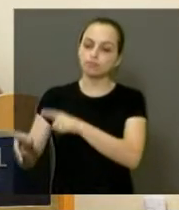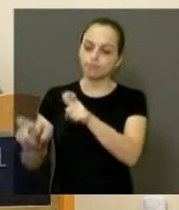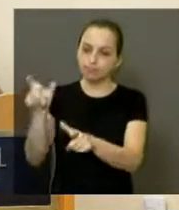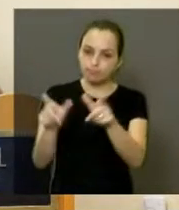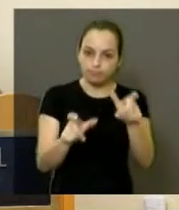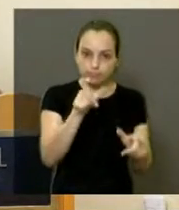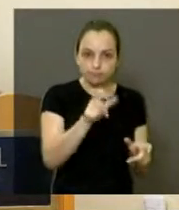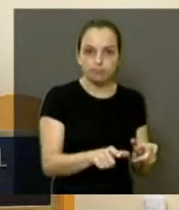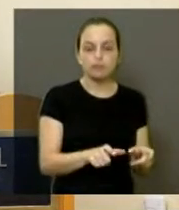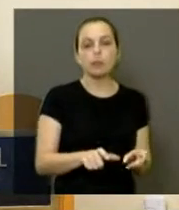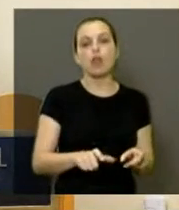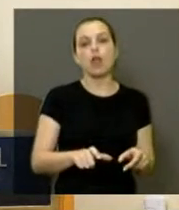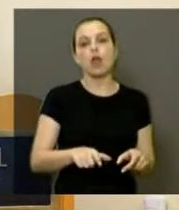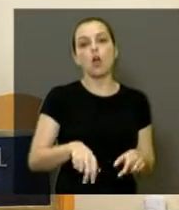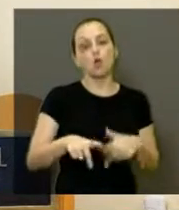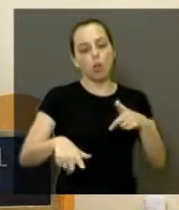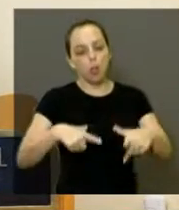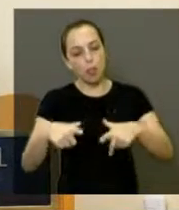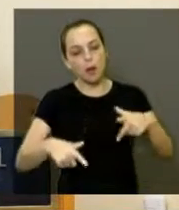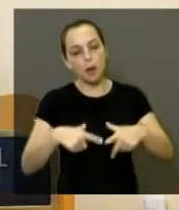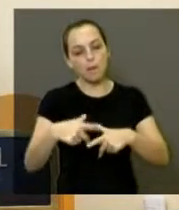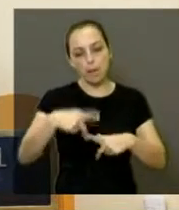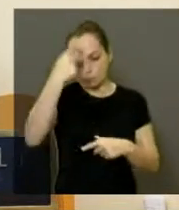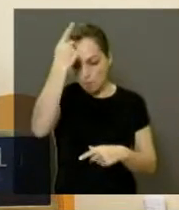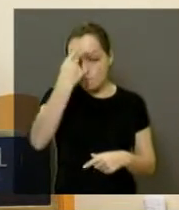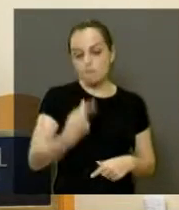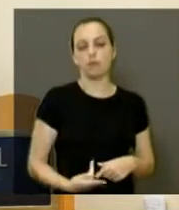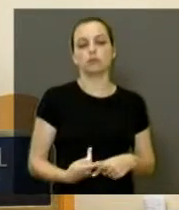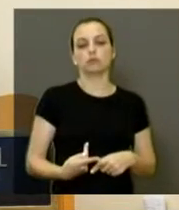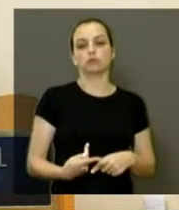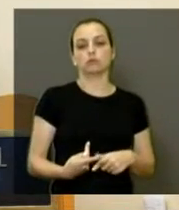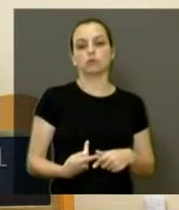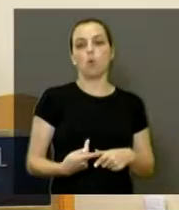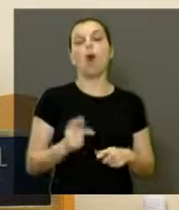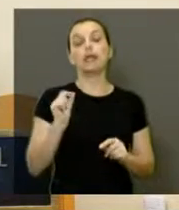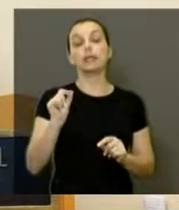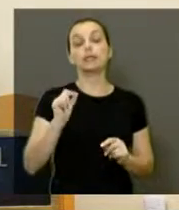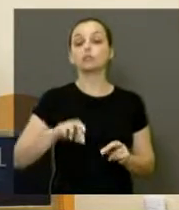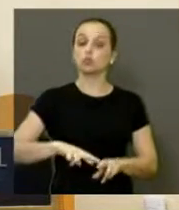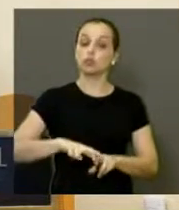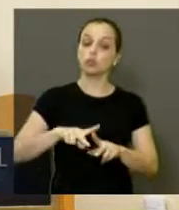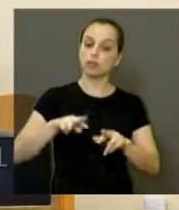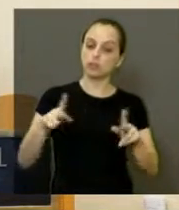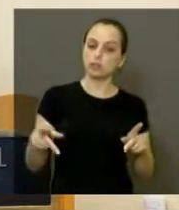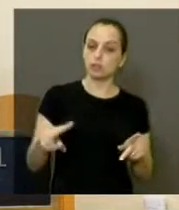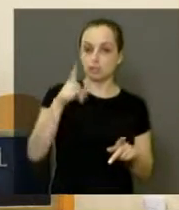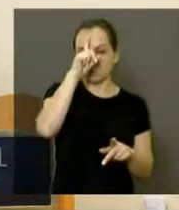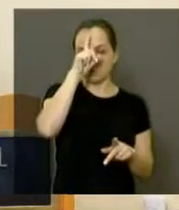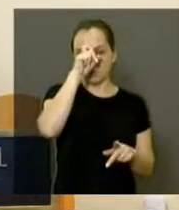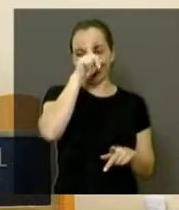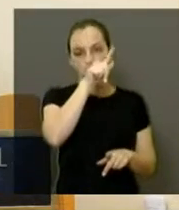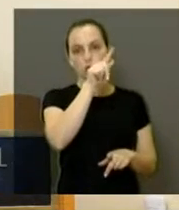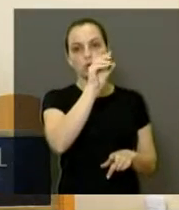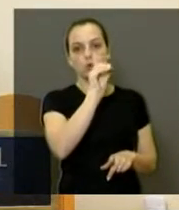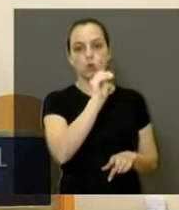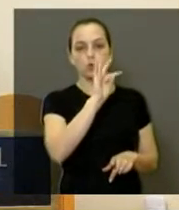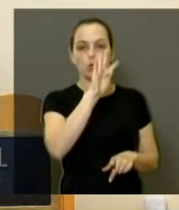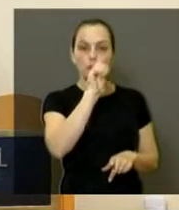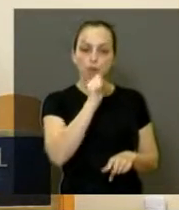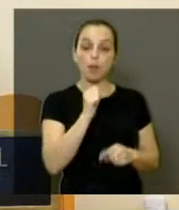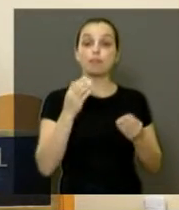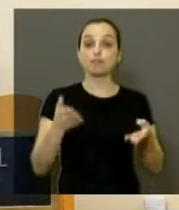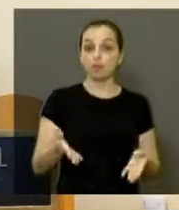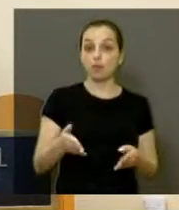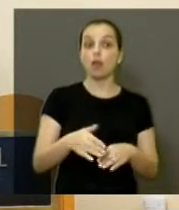a humanização desse atendimento. É isso que diferencia a Gota. Isso basta conversar com as